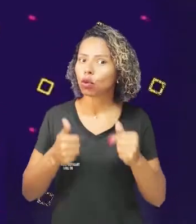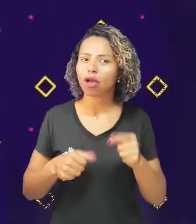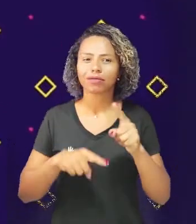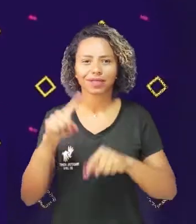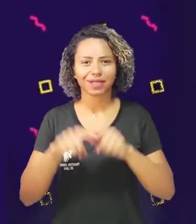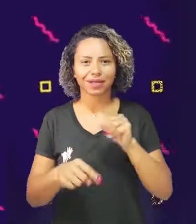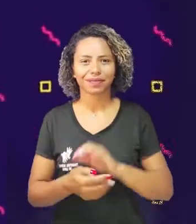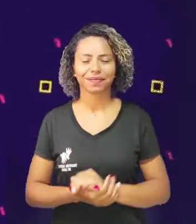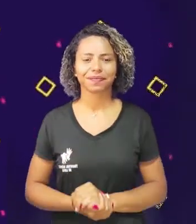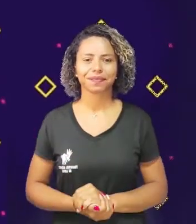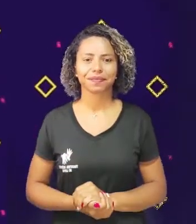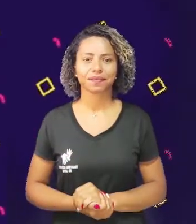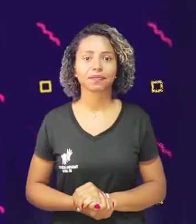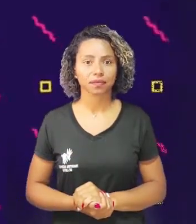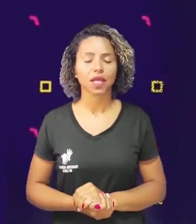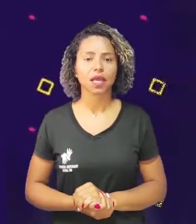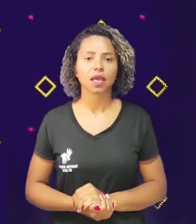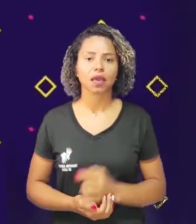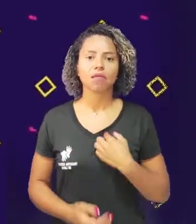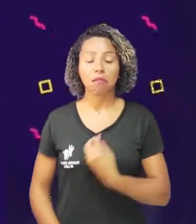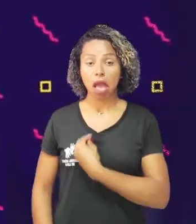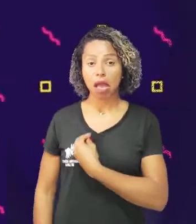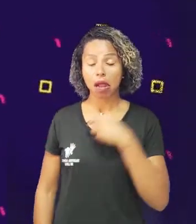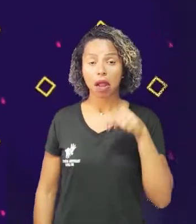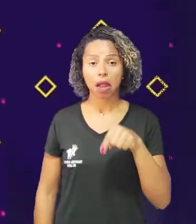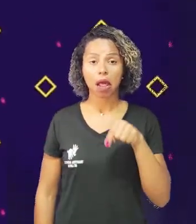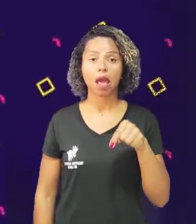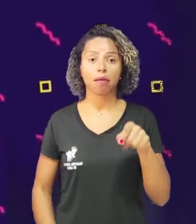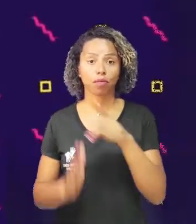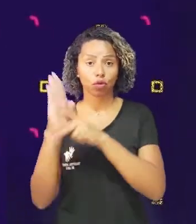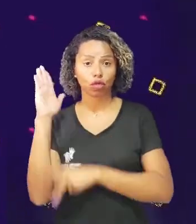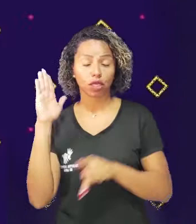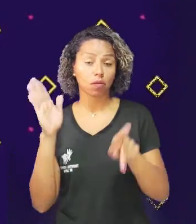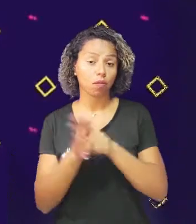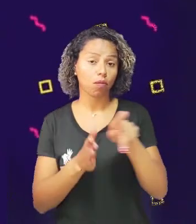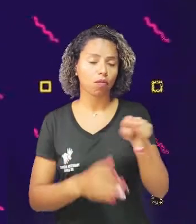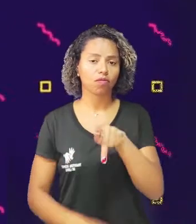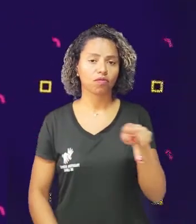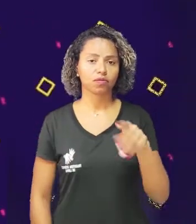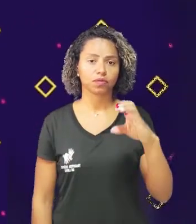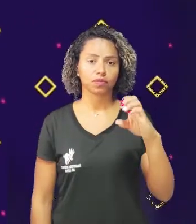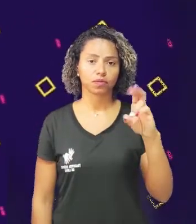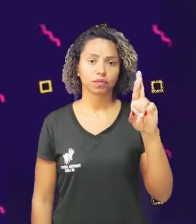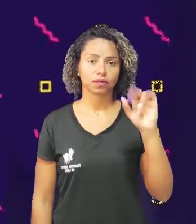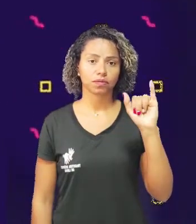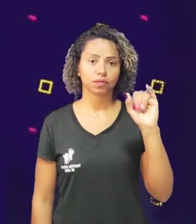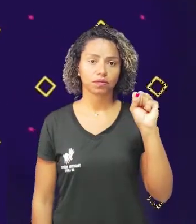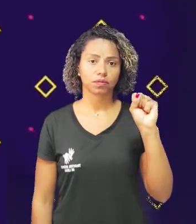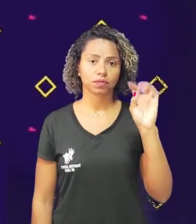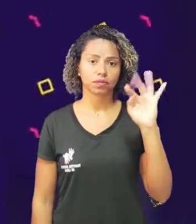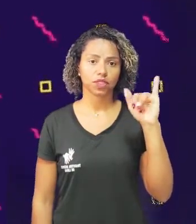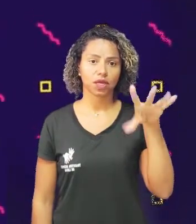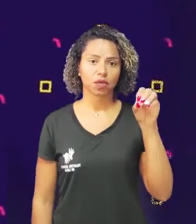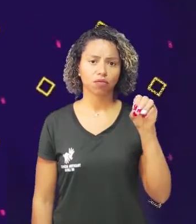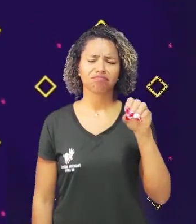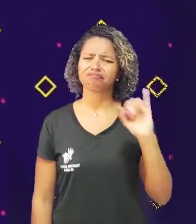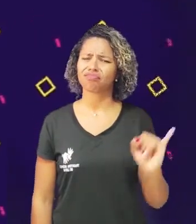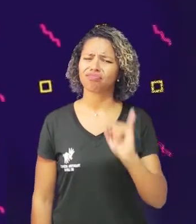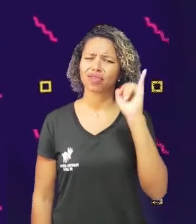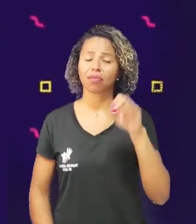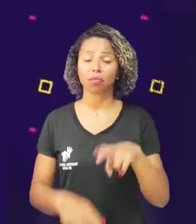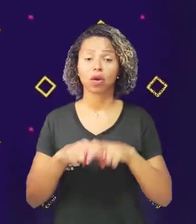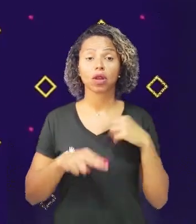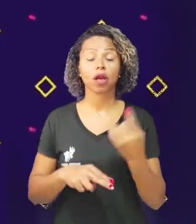pessoa vai receber todo esse material. Participar do projeto, né, encabeçado pelo professor Cristiano, foi muito importante